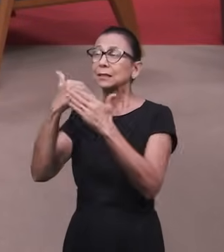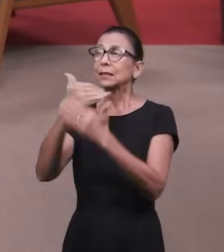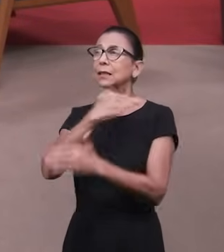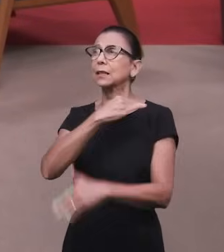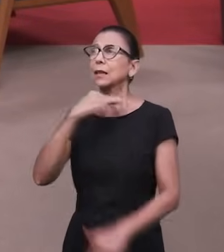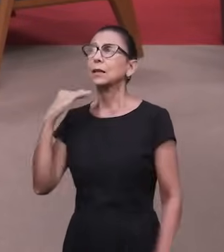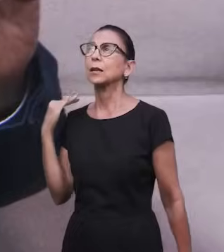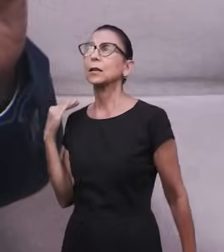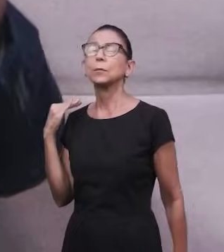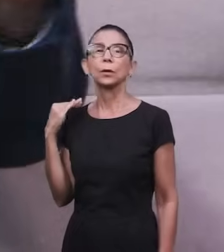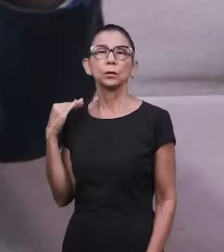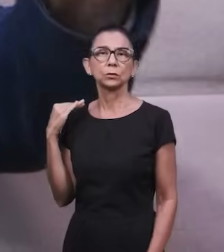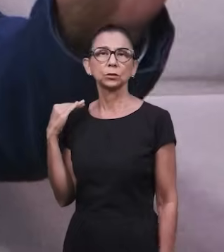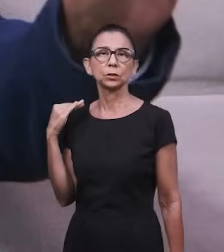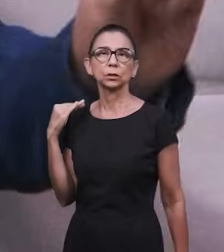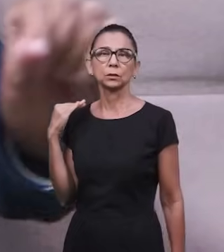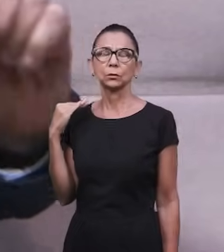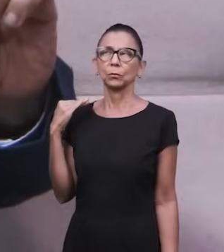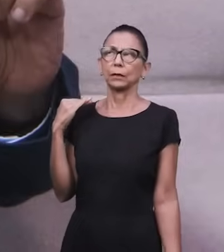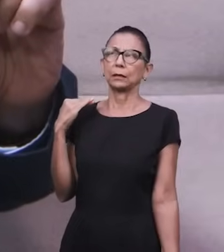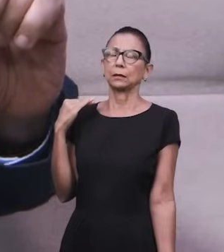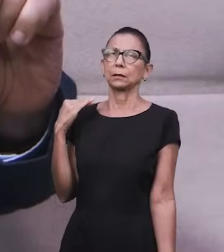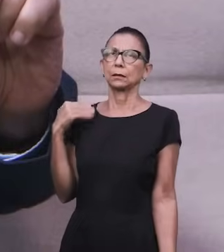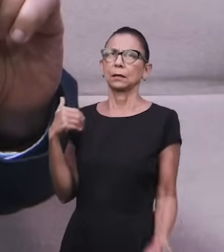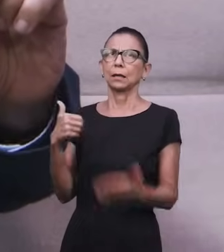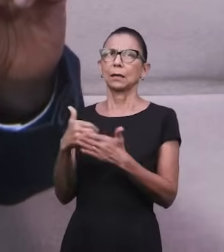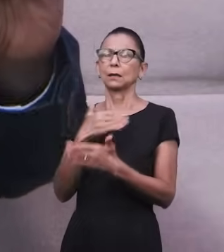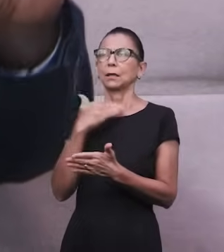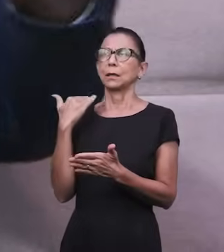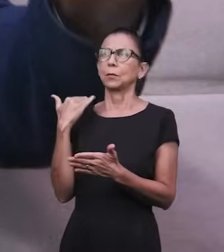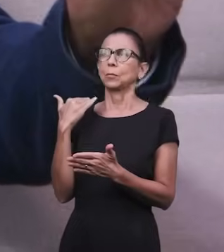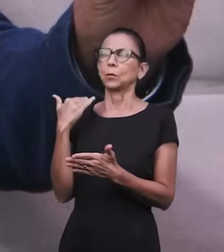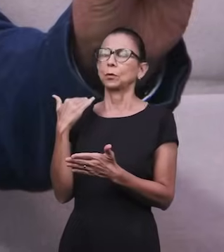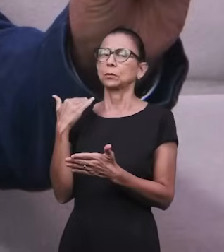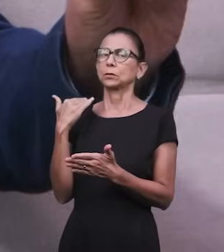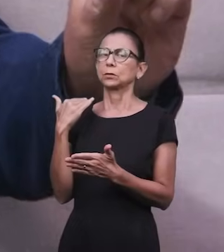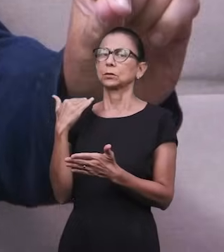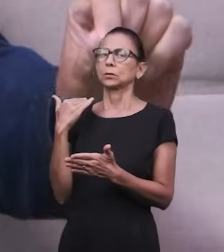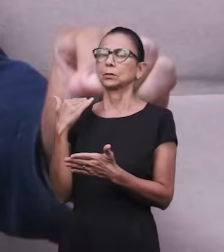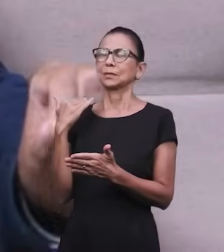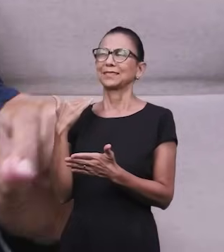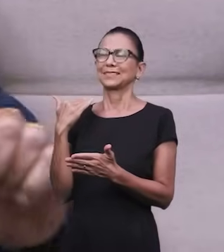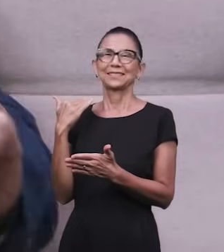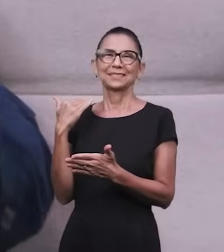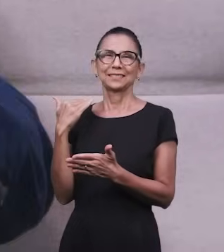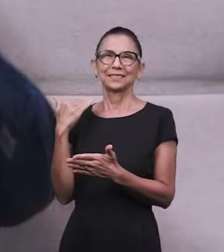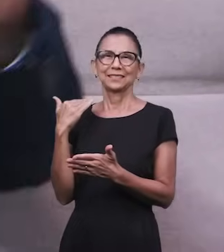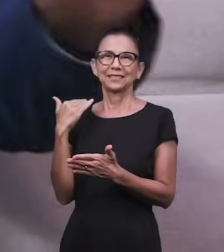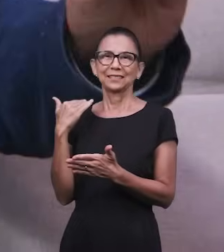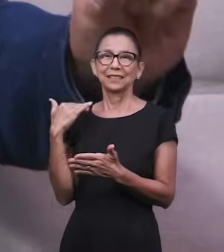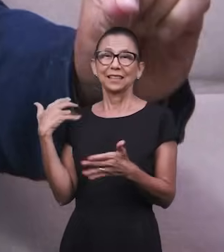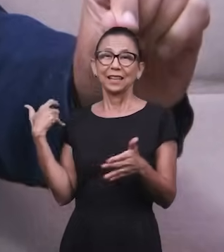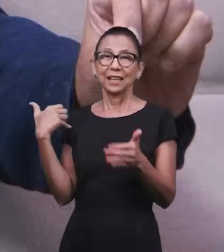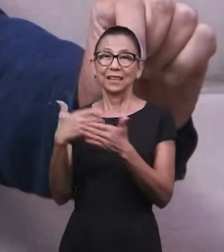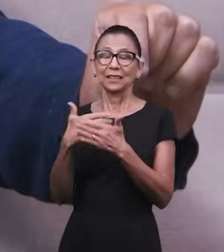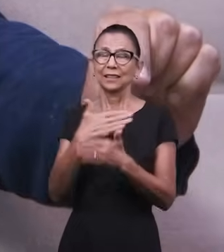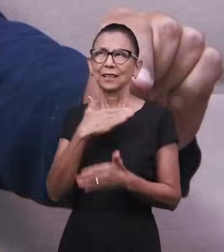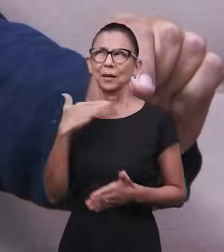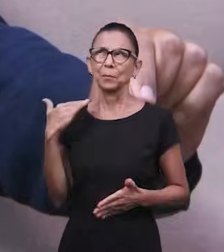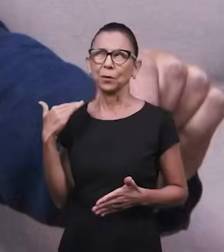é o que você falou, pela lógica é um contrassenso, mas pela fé você ser fiel até a